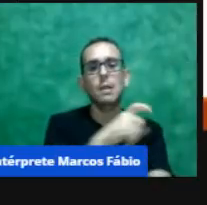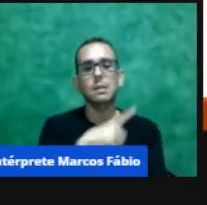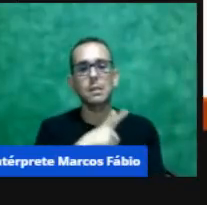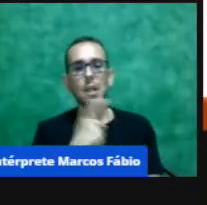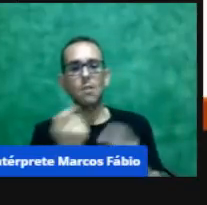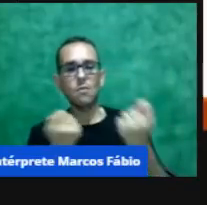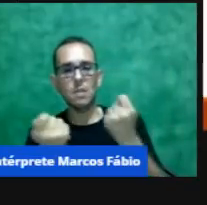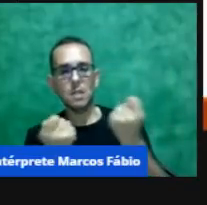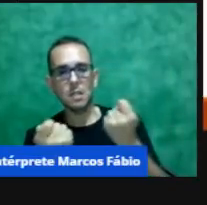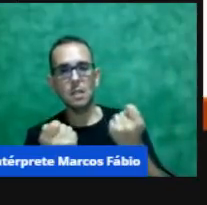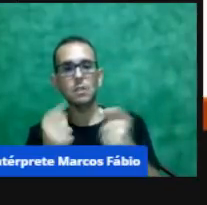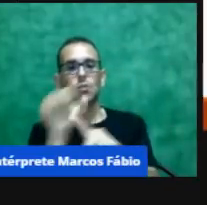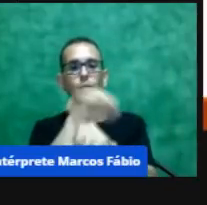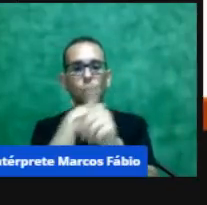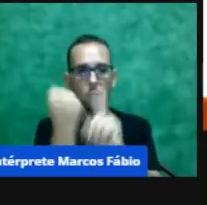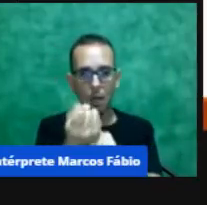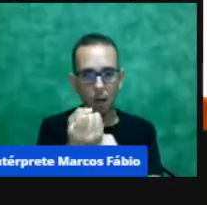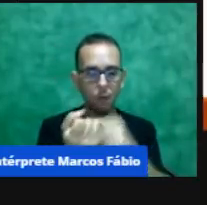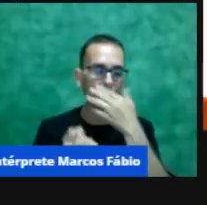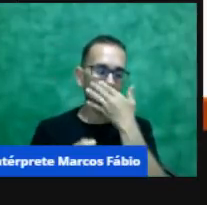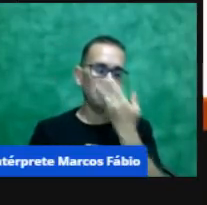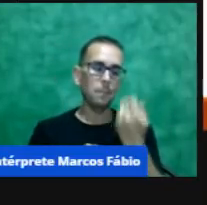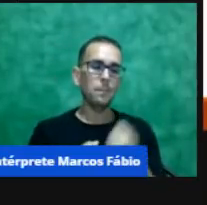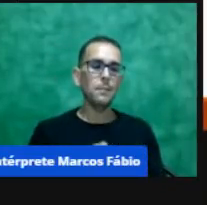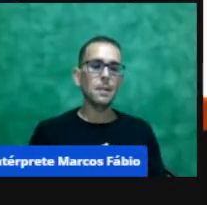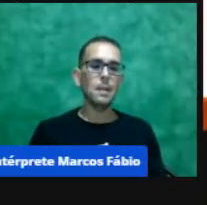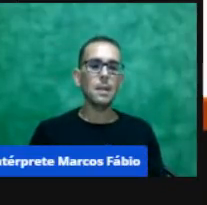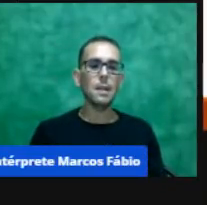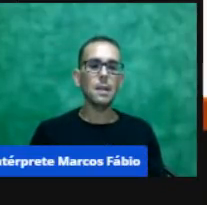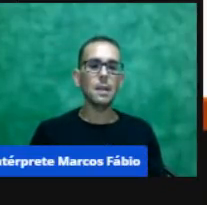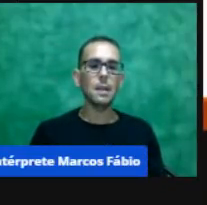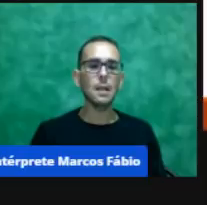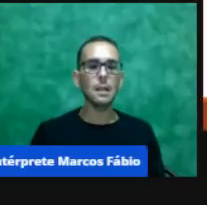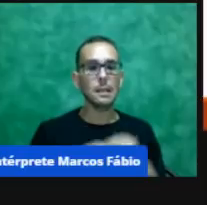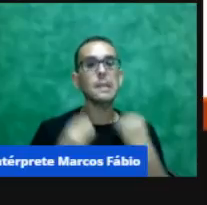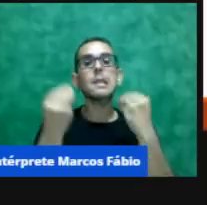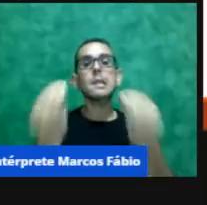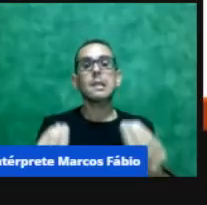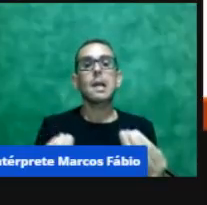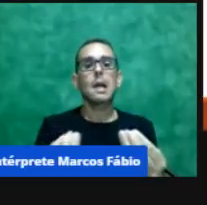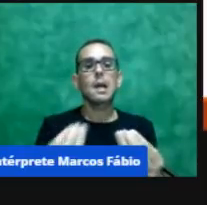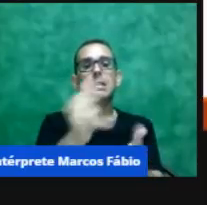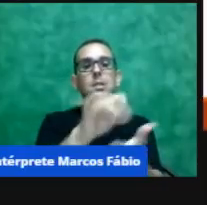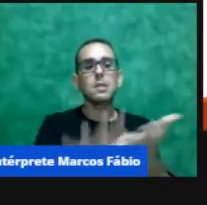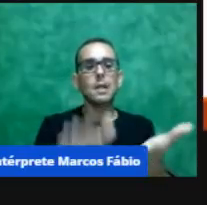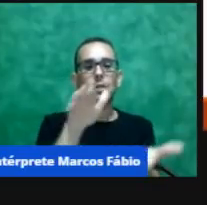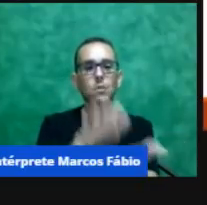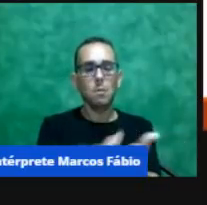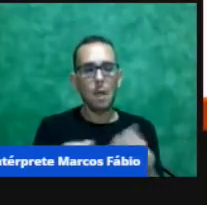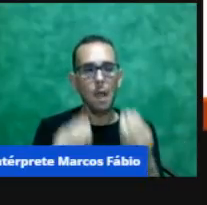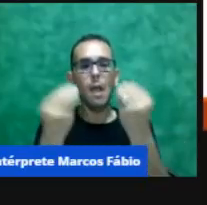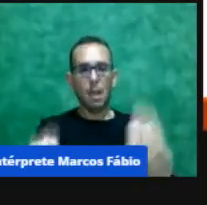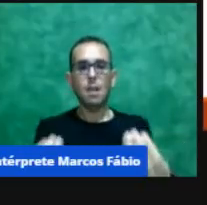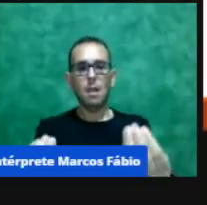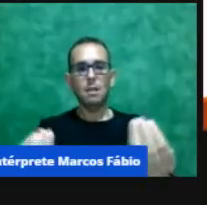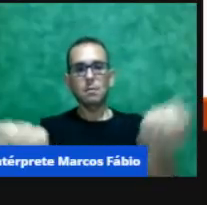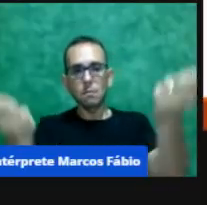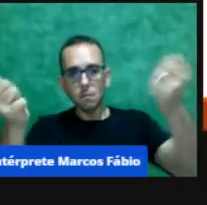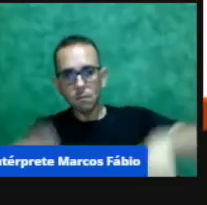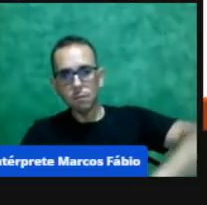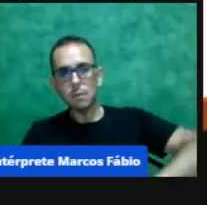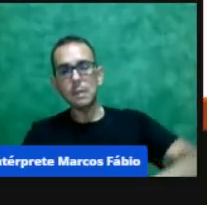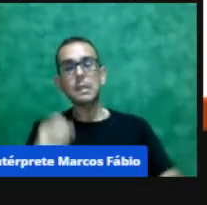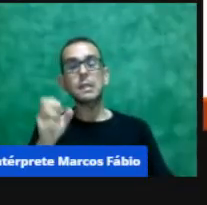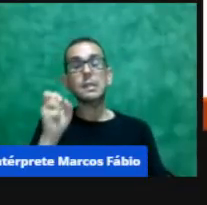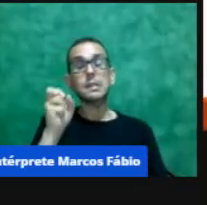financeira e social, né, eles estão entregando as atividades impressas. E assim, um número bem significativo, né? Então, se a gente